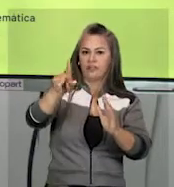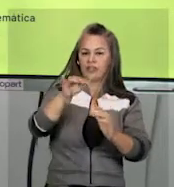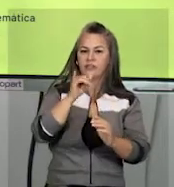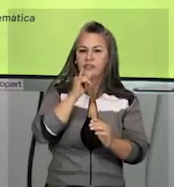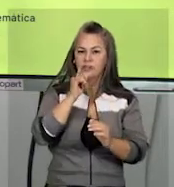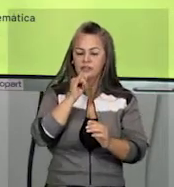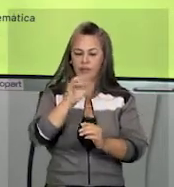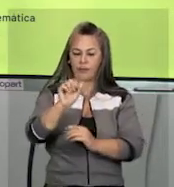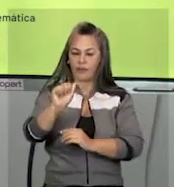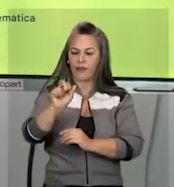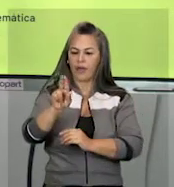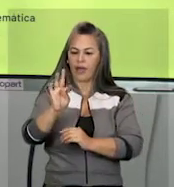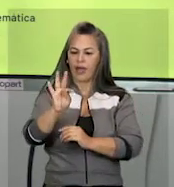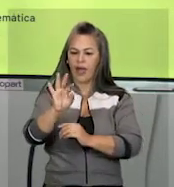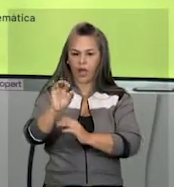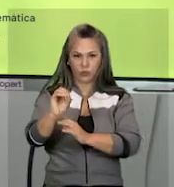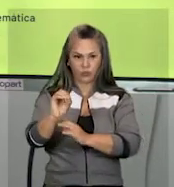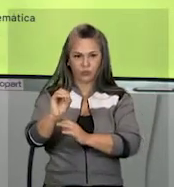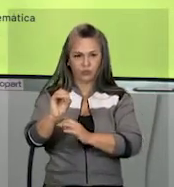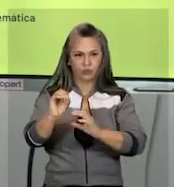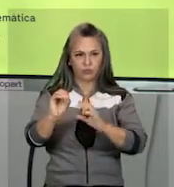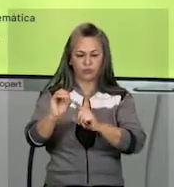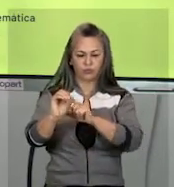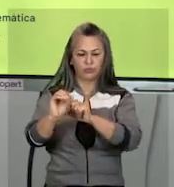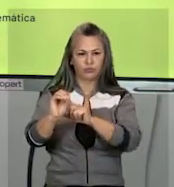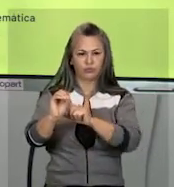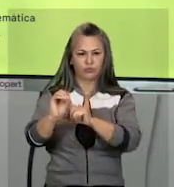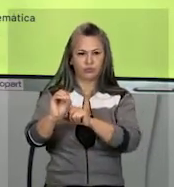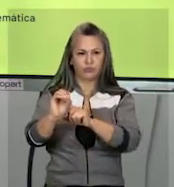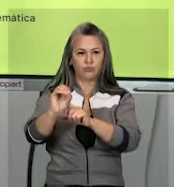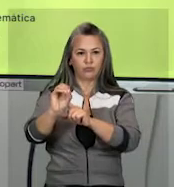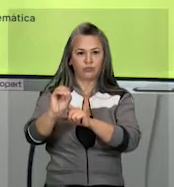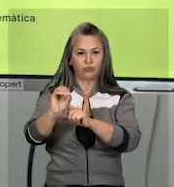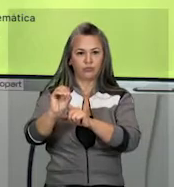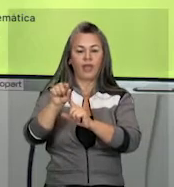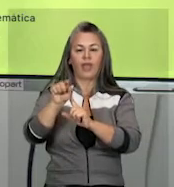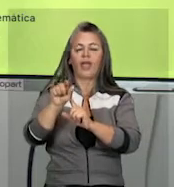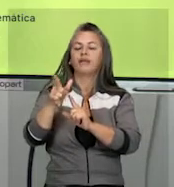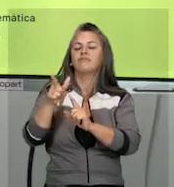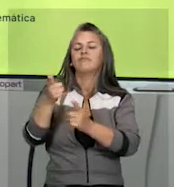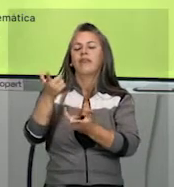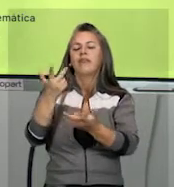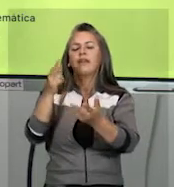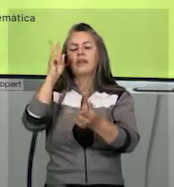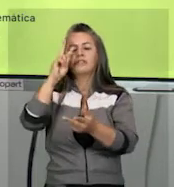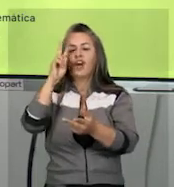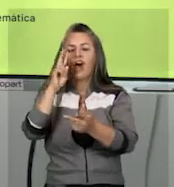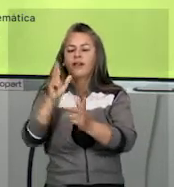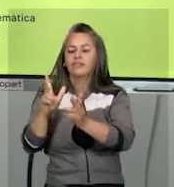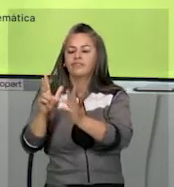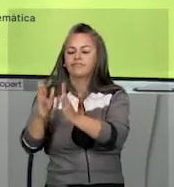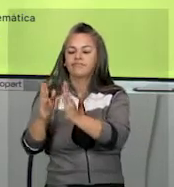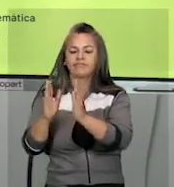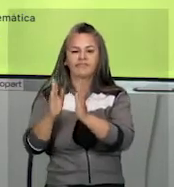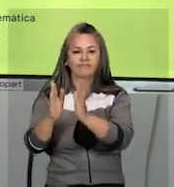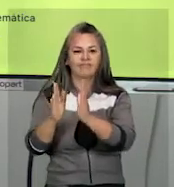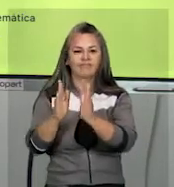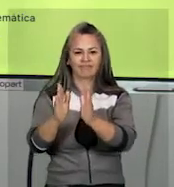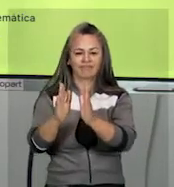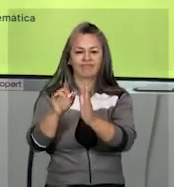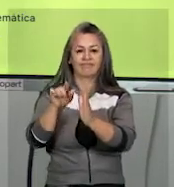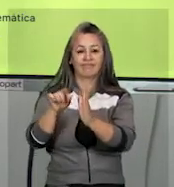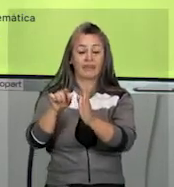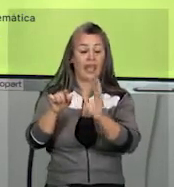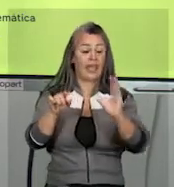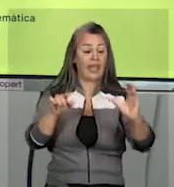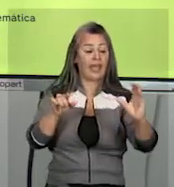diferença? A cena, o ato é uma coleção de cenas. O que muda, na verdade, é que a cena